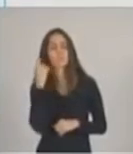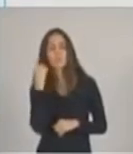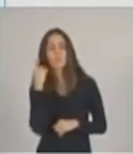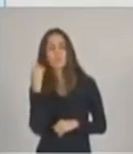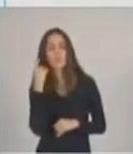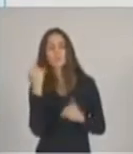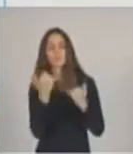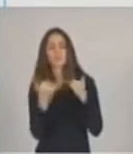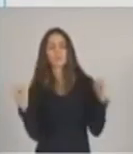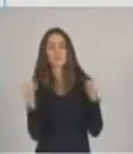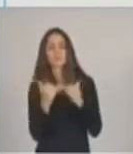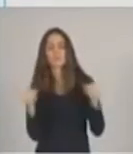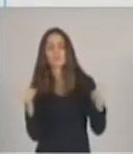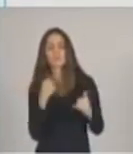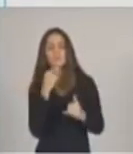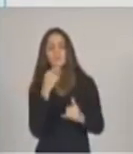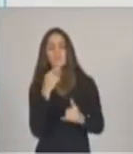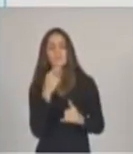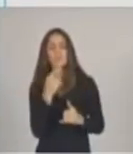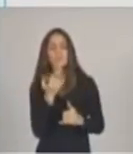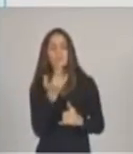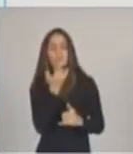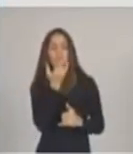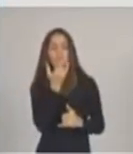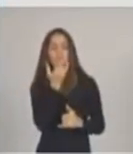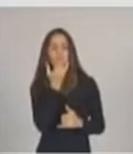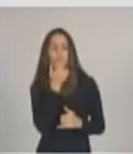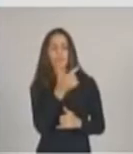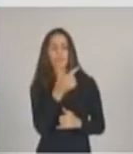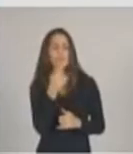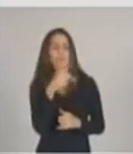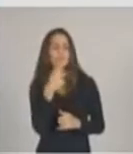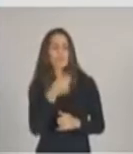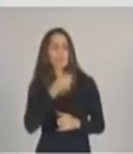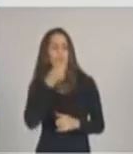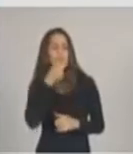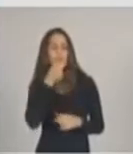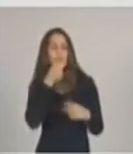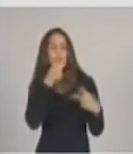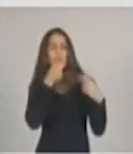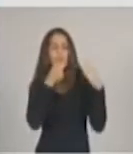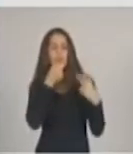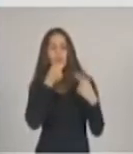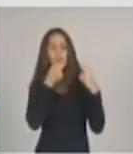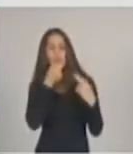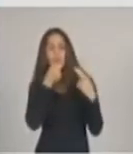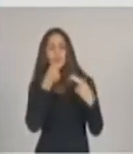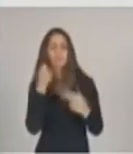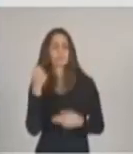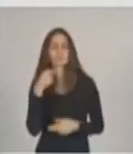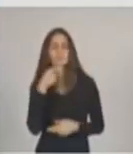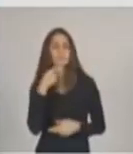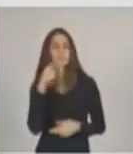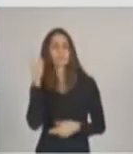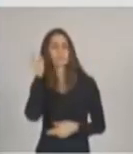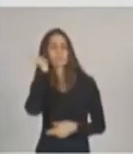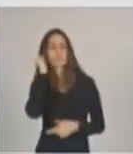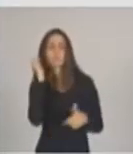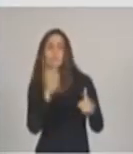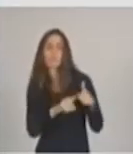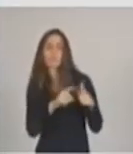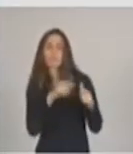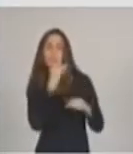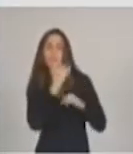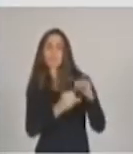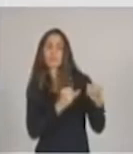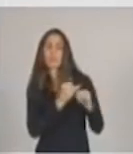só pedindo aí desculpas de te cortar, mas é porque seu microfone está picotando muito. Eu acho que é problema na internet, pode